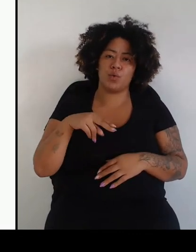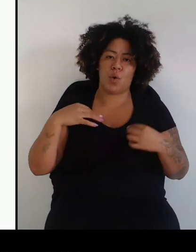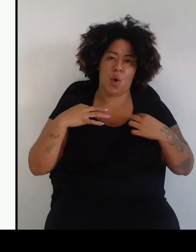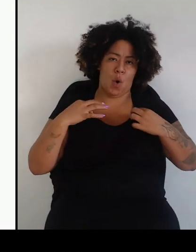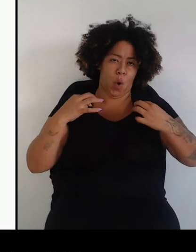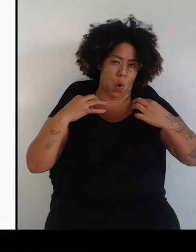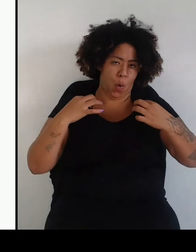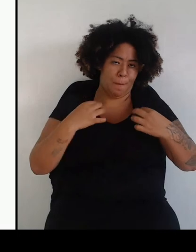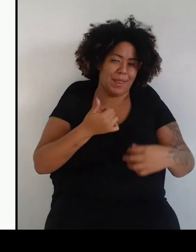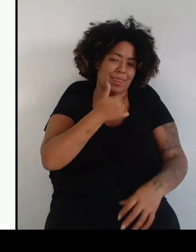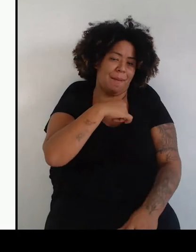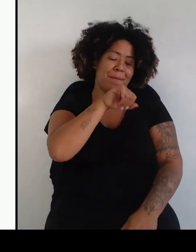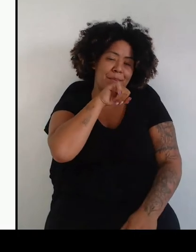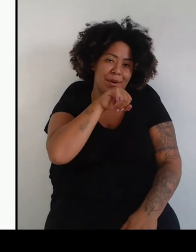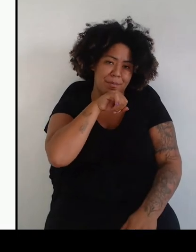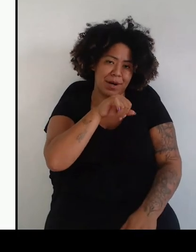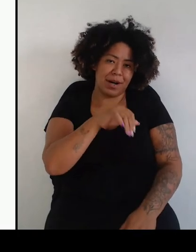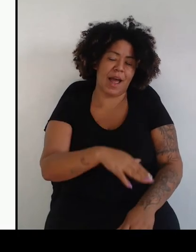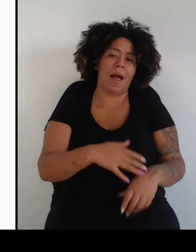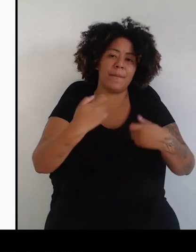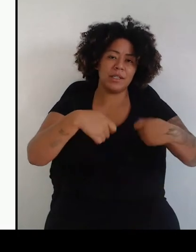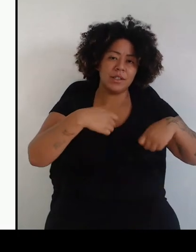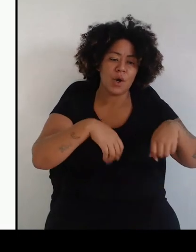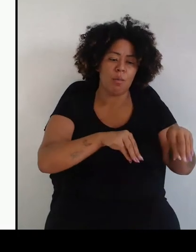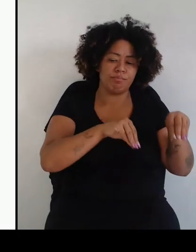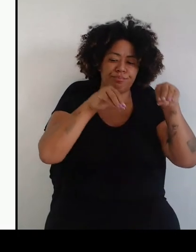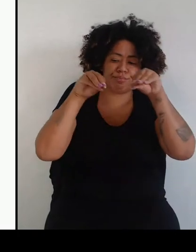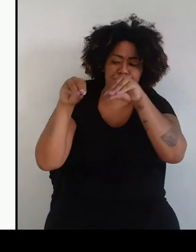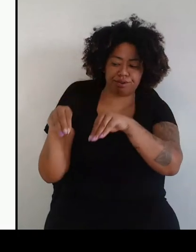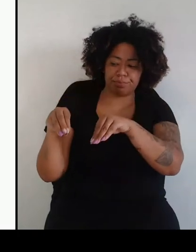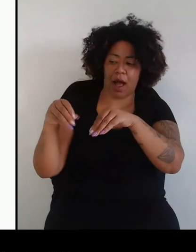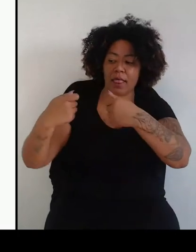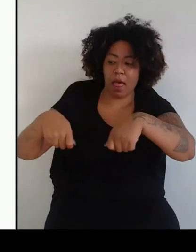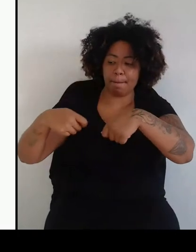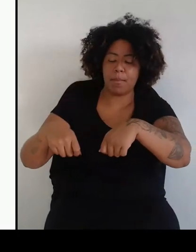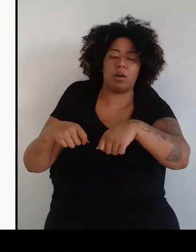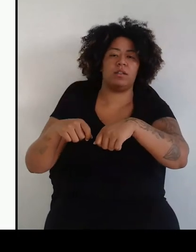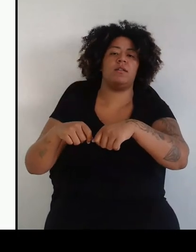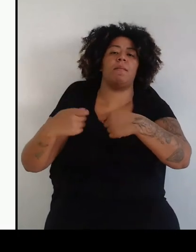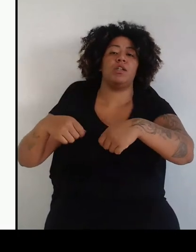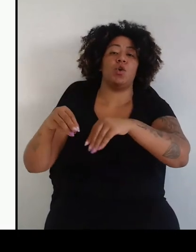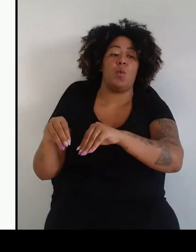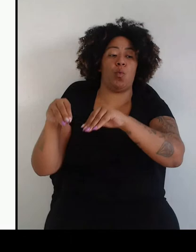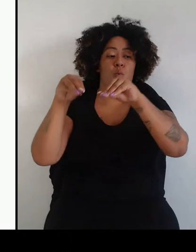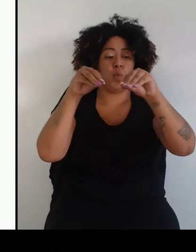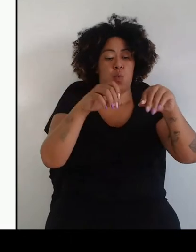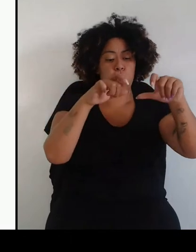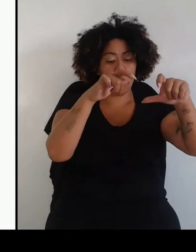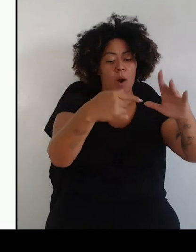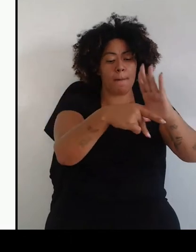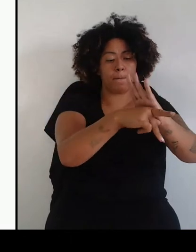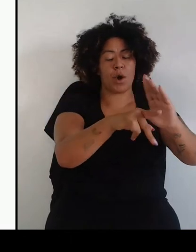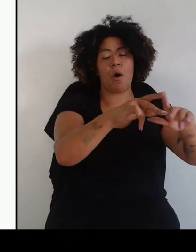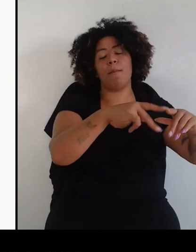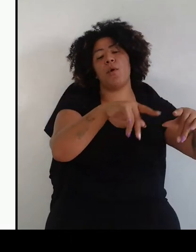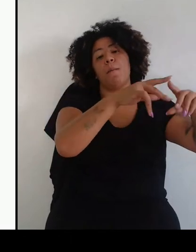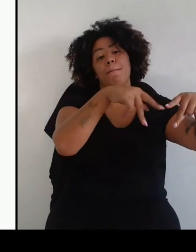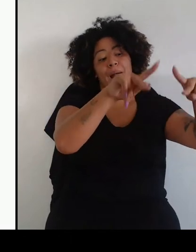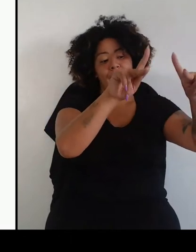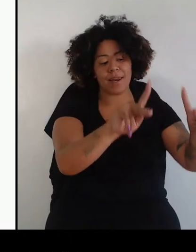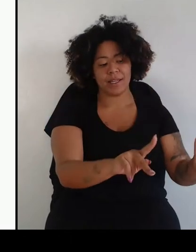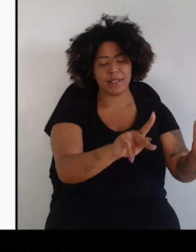depois foi para Berlim foi para Paris tinha esse padrão de Viajante que foi a característica